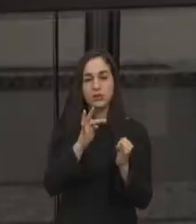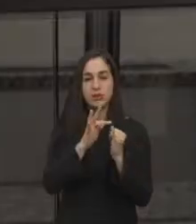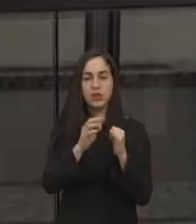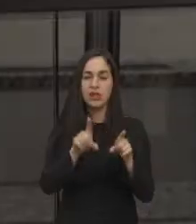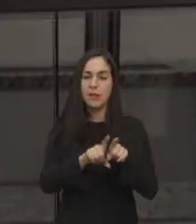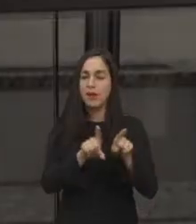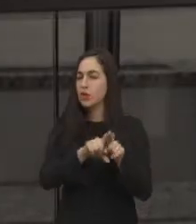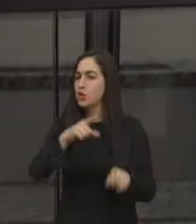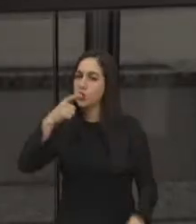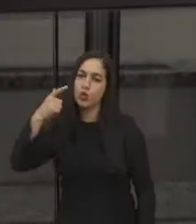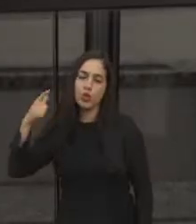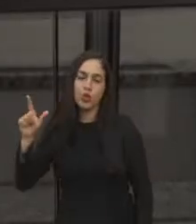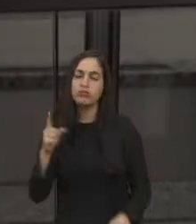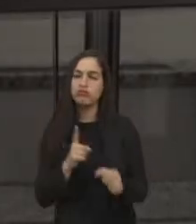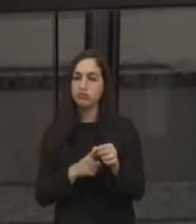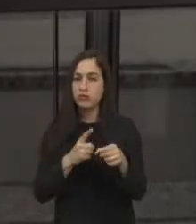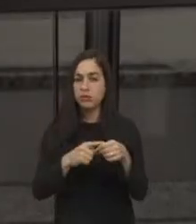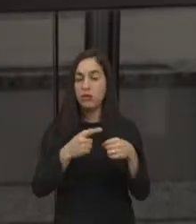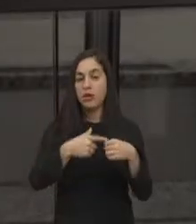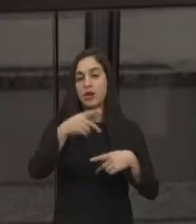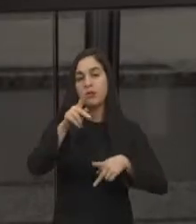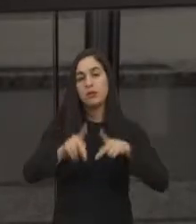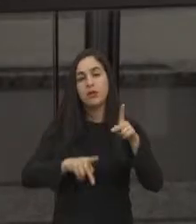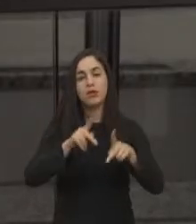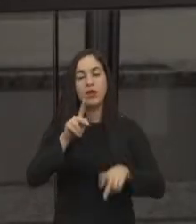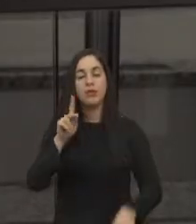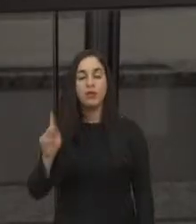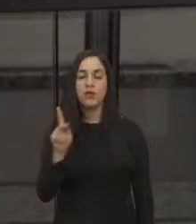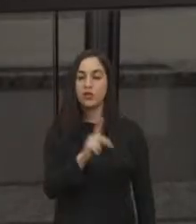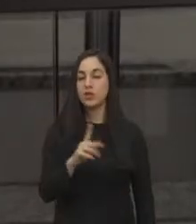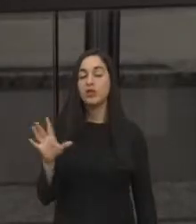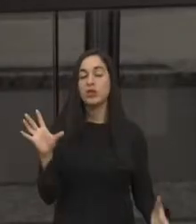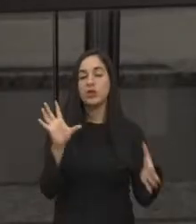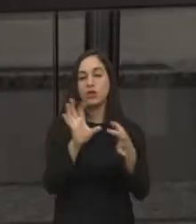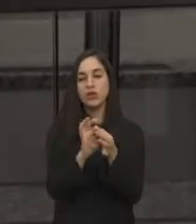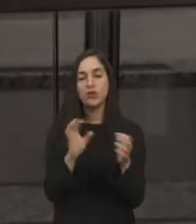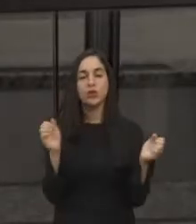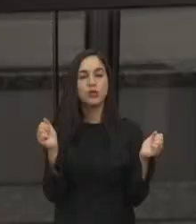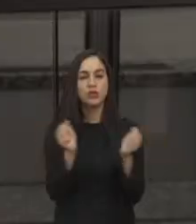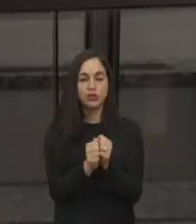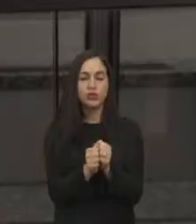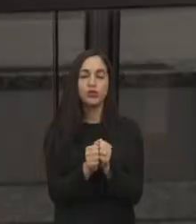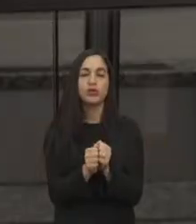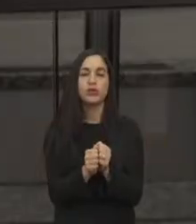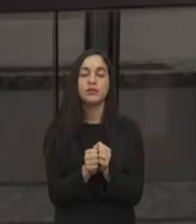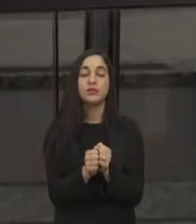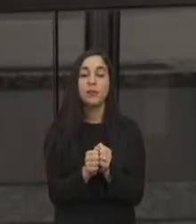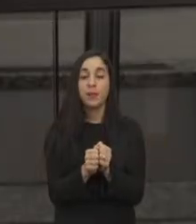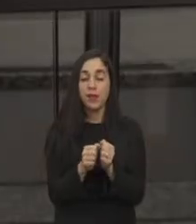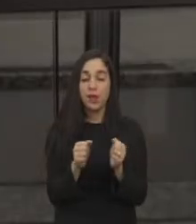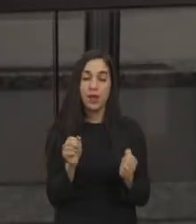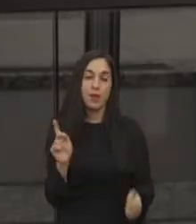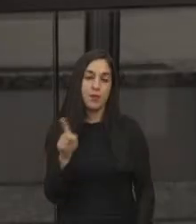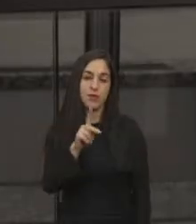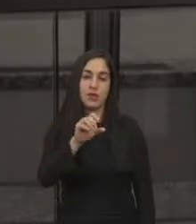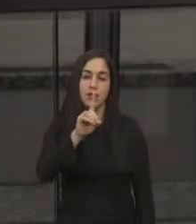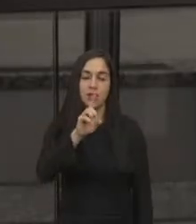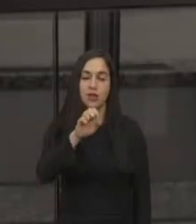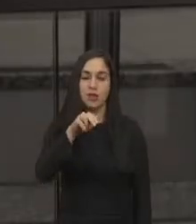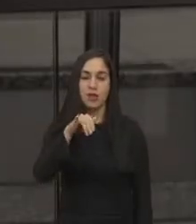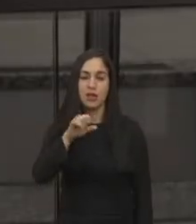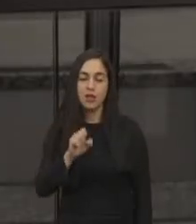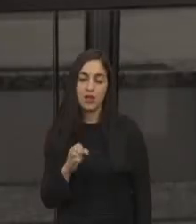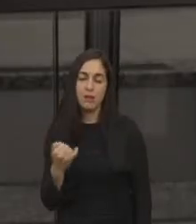que são professores que se unem para fazer essa produção necessária, agora com a professora Denise. Então, achei importante a